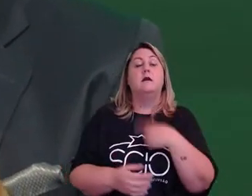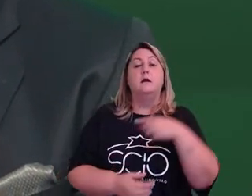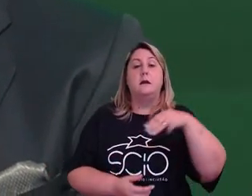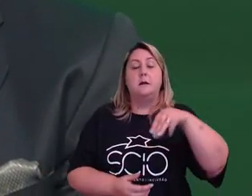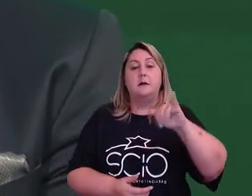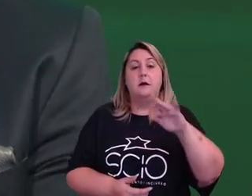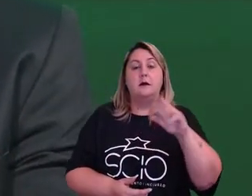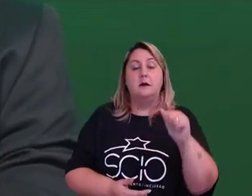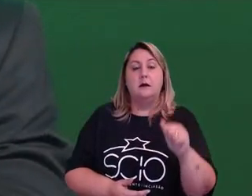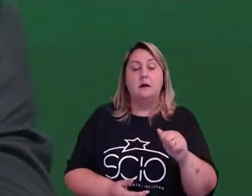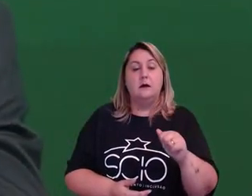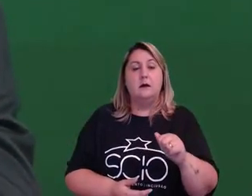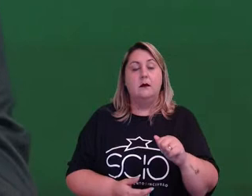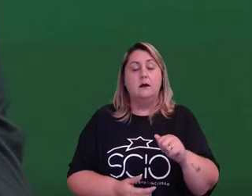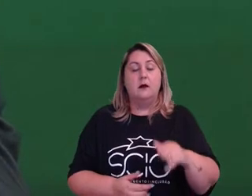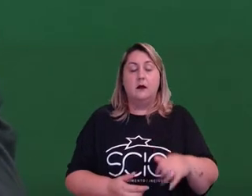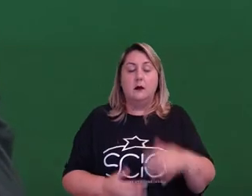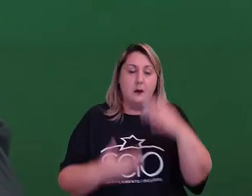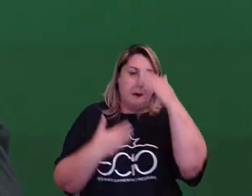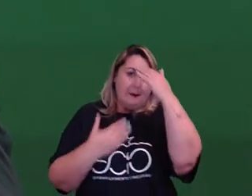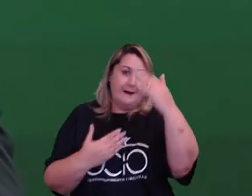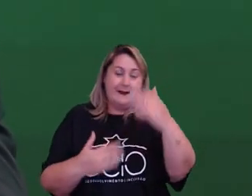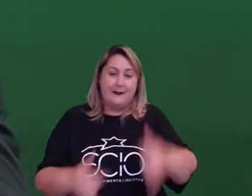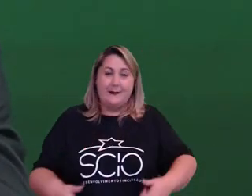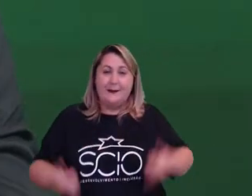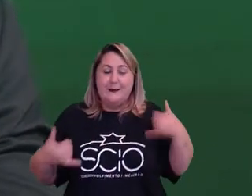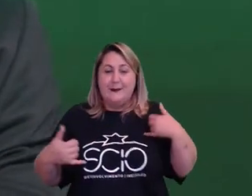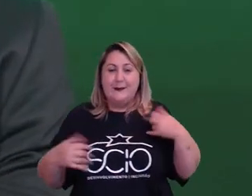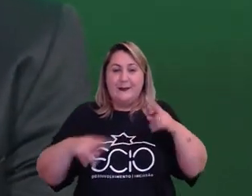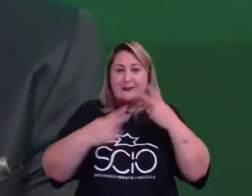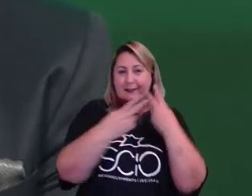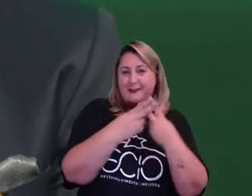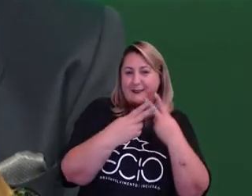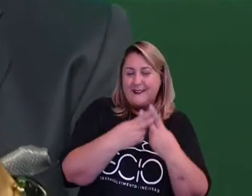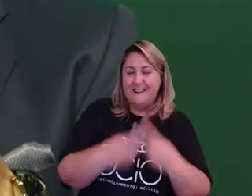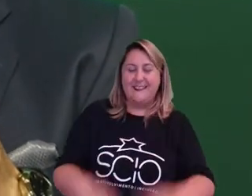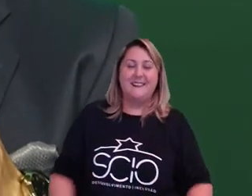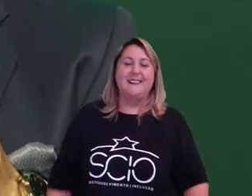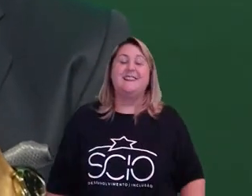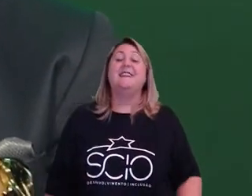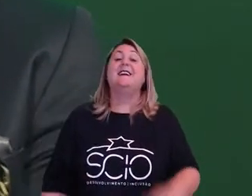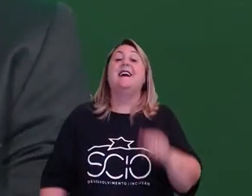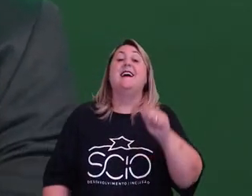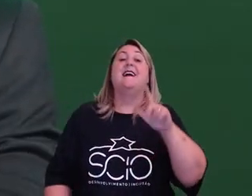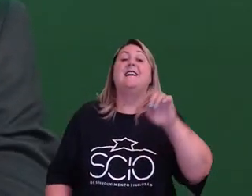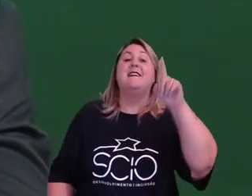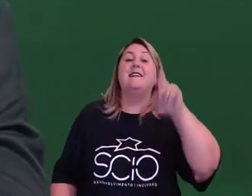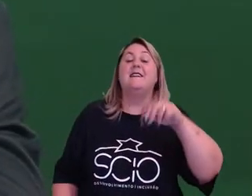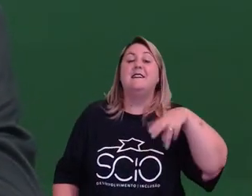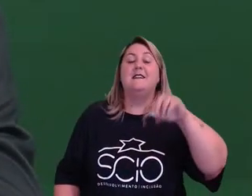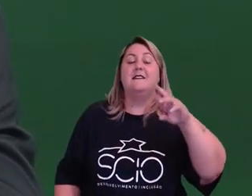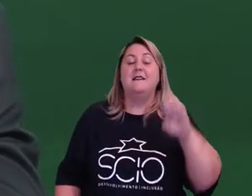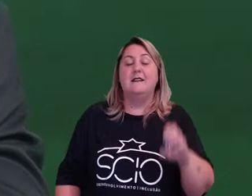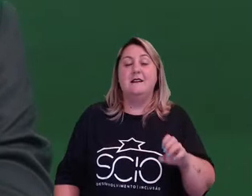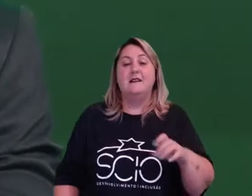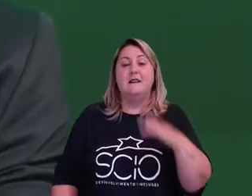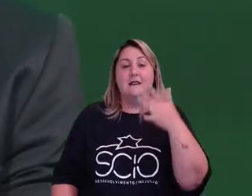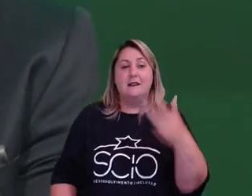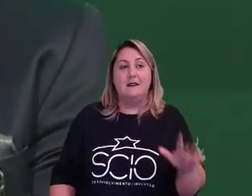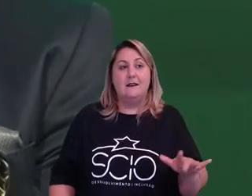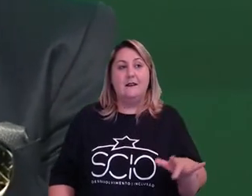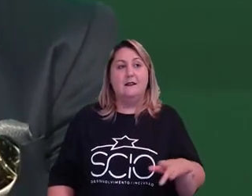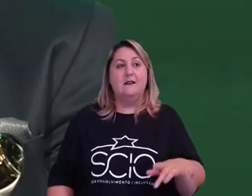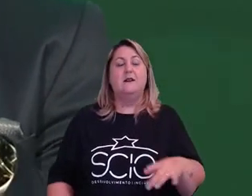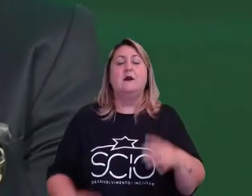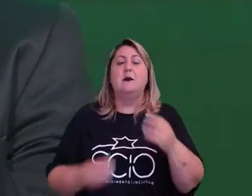Miriam está falando que gratidão, orgulho, CitroSulco, hashtag, o Alexandre Menezes, CitroSulco Santos, a Mariana, a